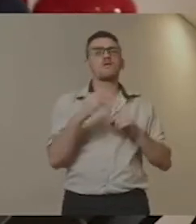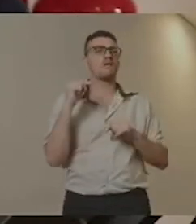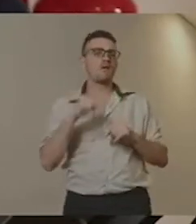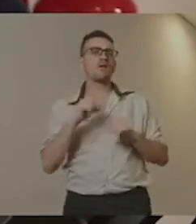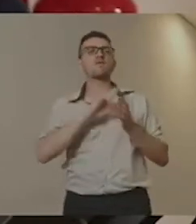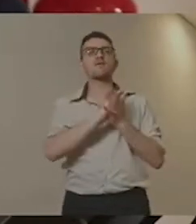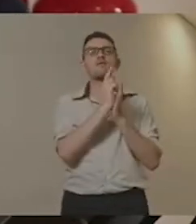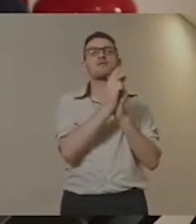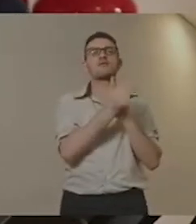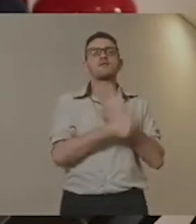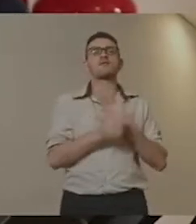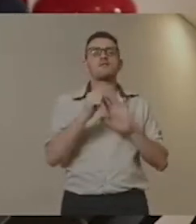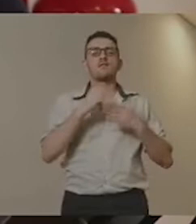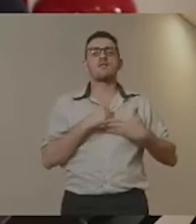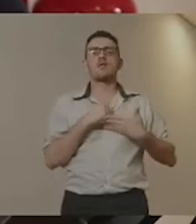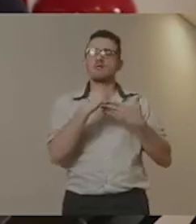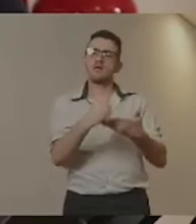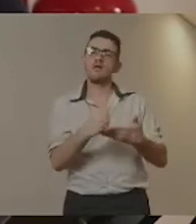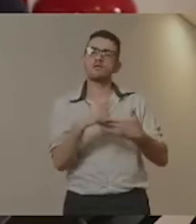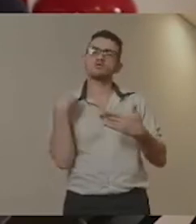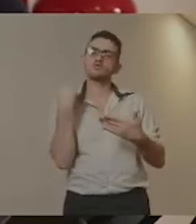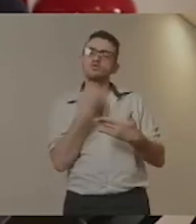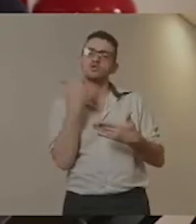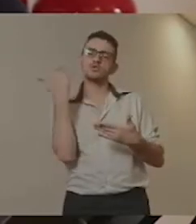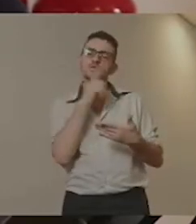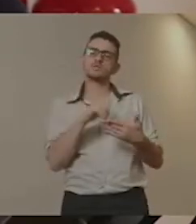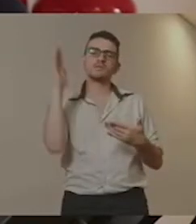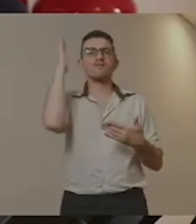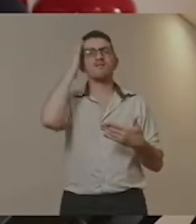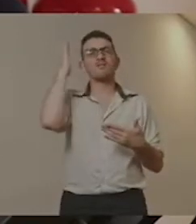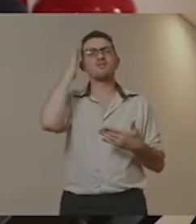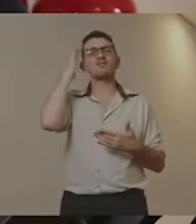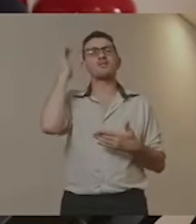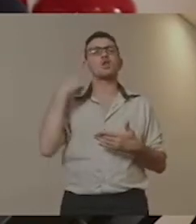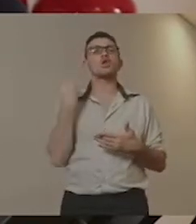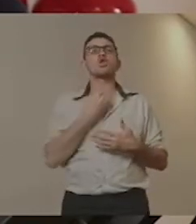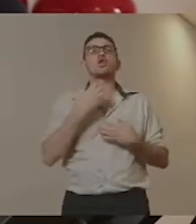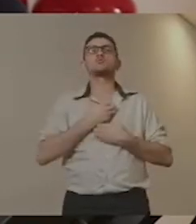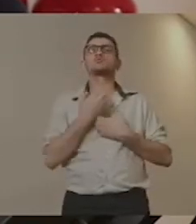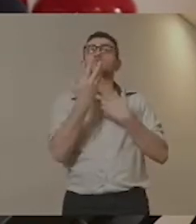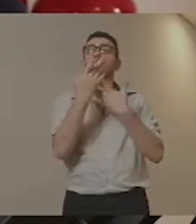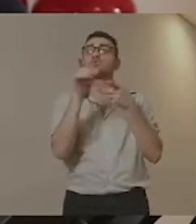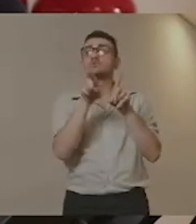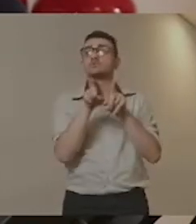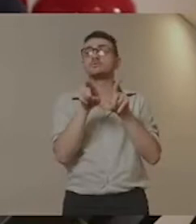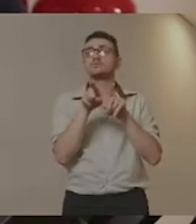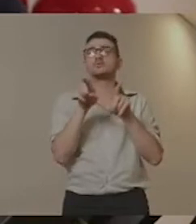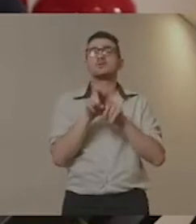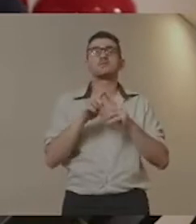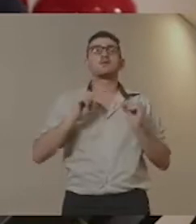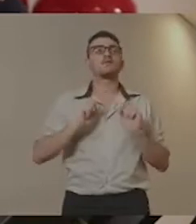ela ajuda muito a gente a entender a nossa expressão também, e quando a gente tá quem a gente